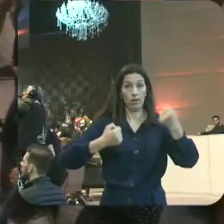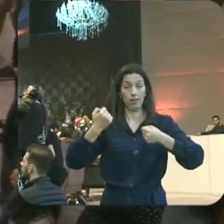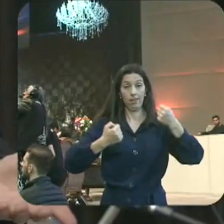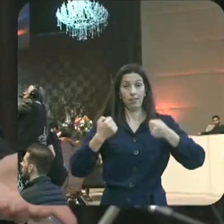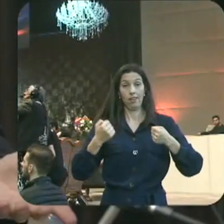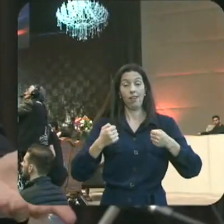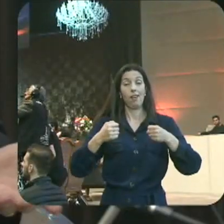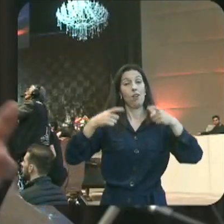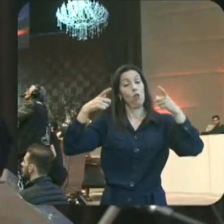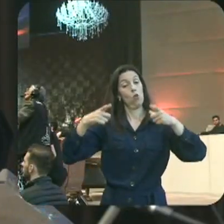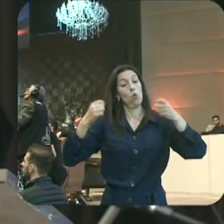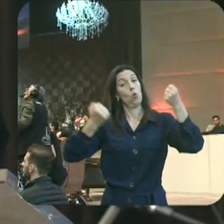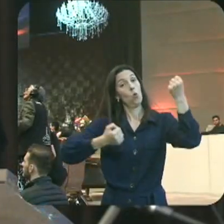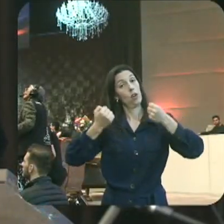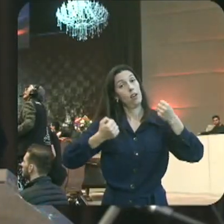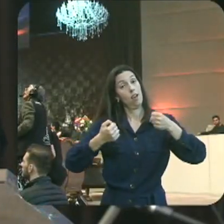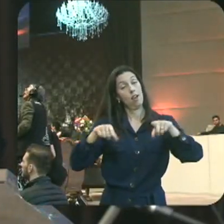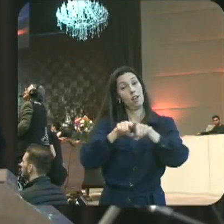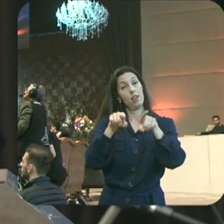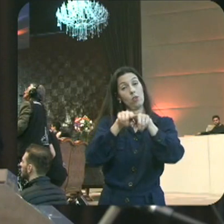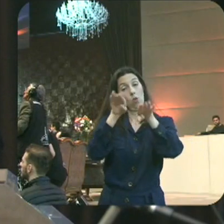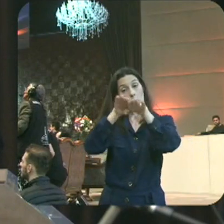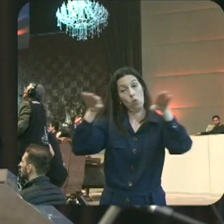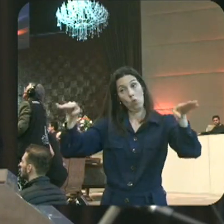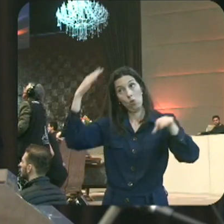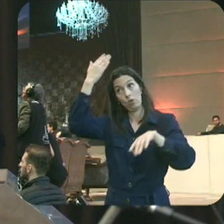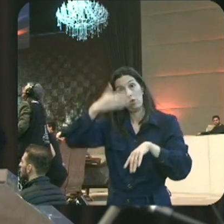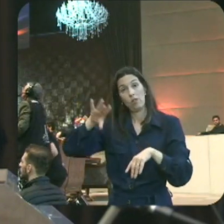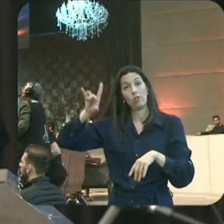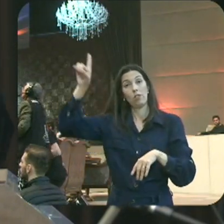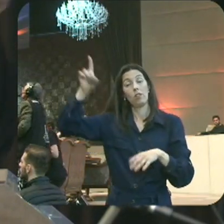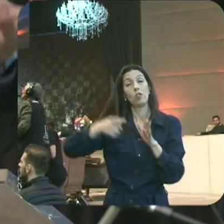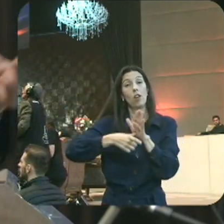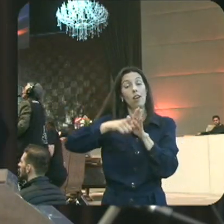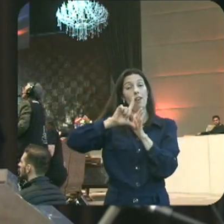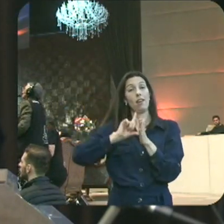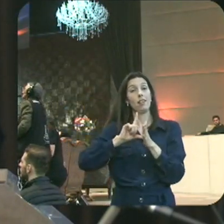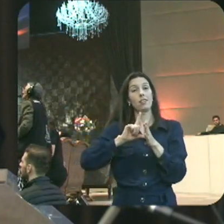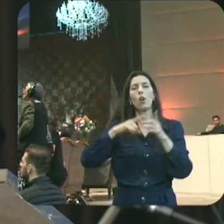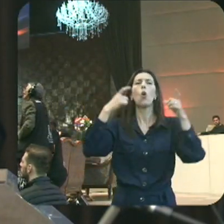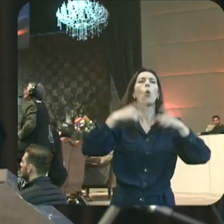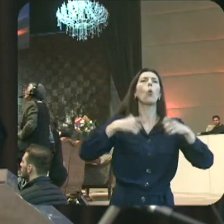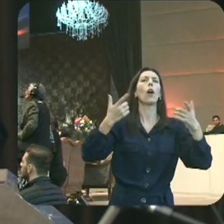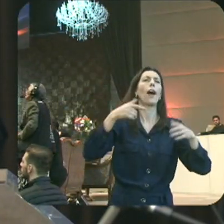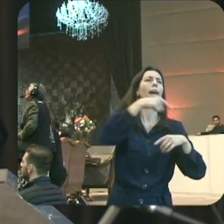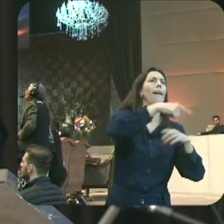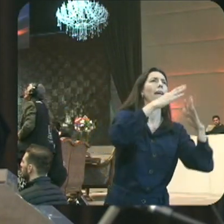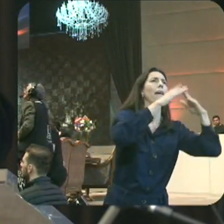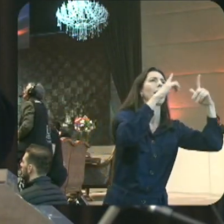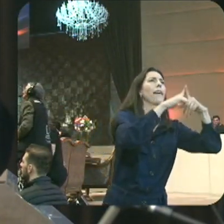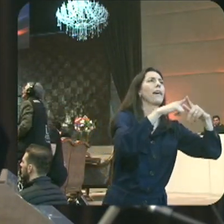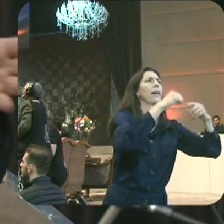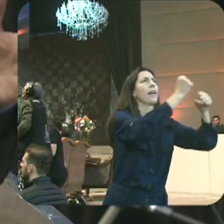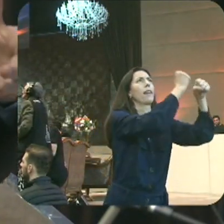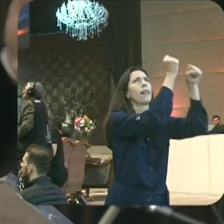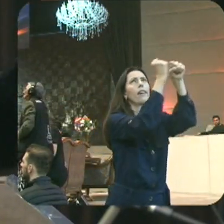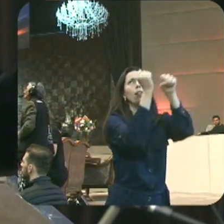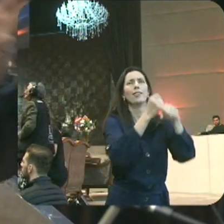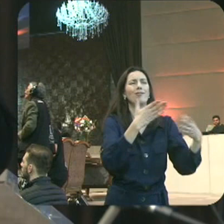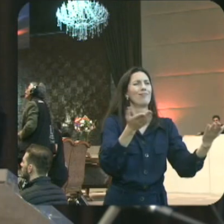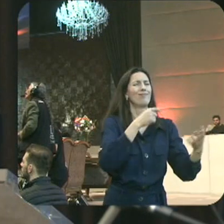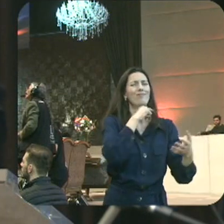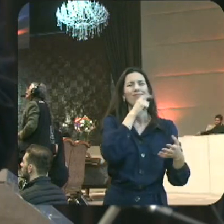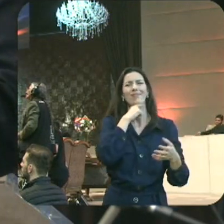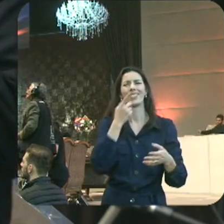altar. Você consegue entender o que eu estou passando para você? Não é o lugar, não é